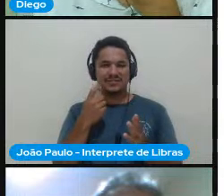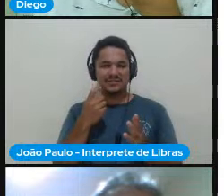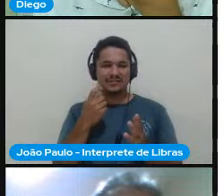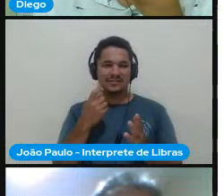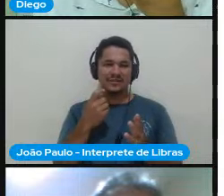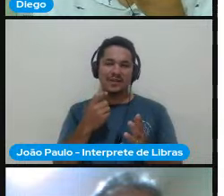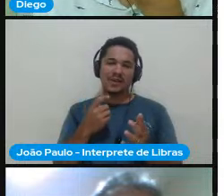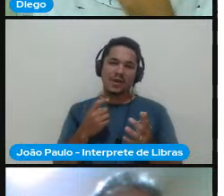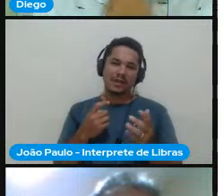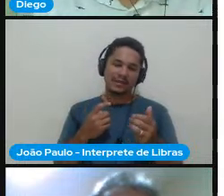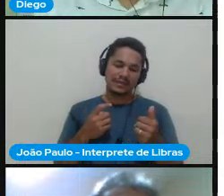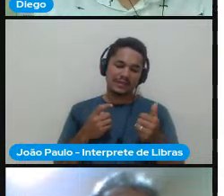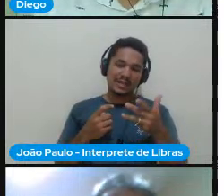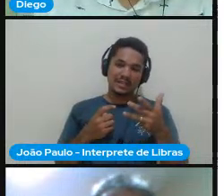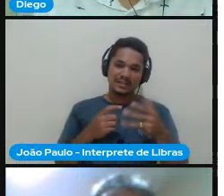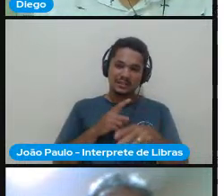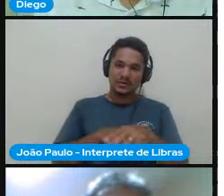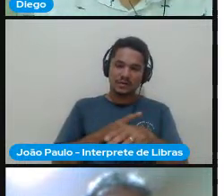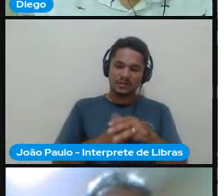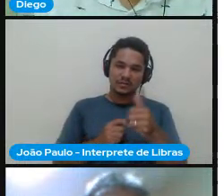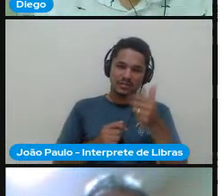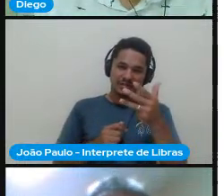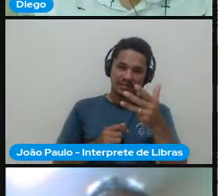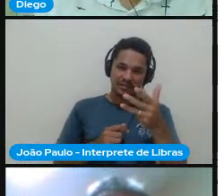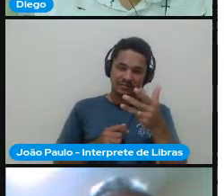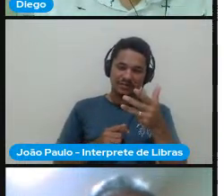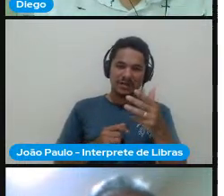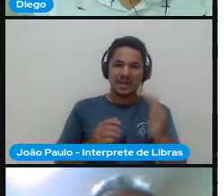às 17 horas, tá? Estamos aqui à disposição.